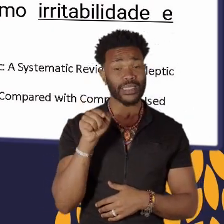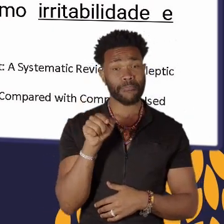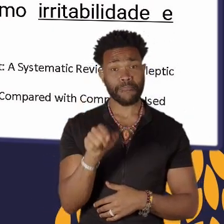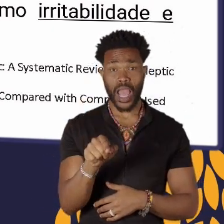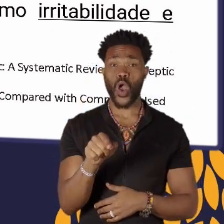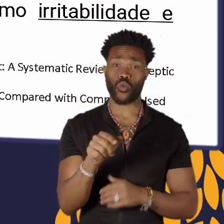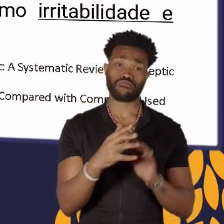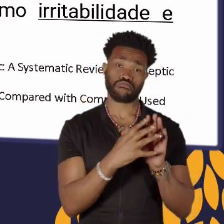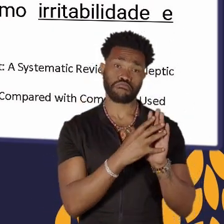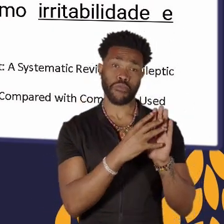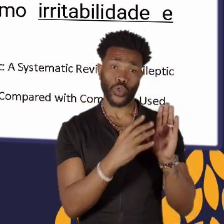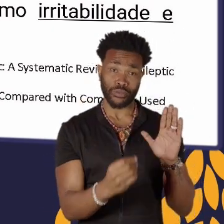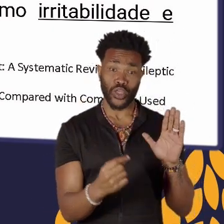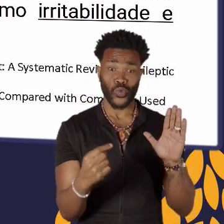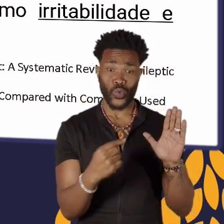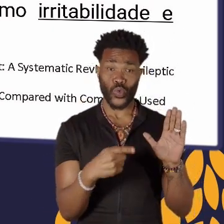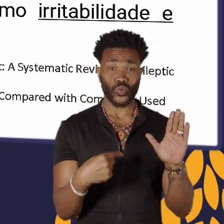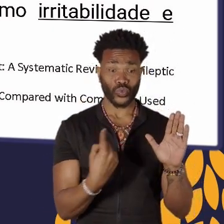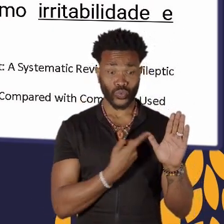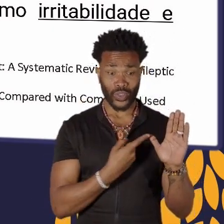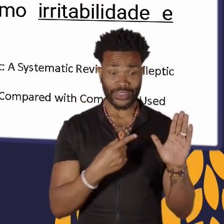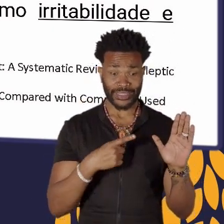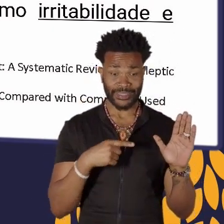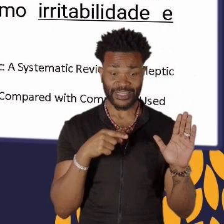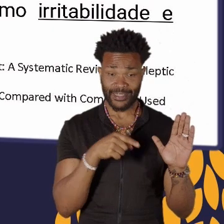principal exemplo em que a gente tem